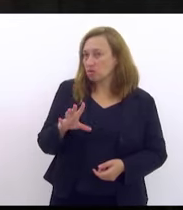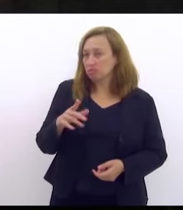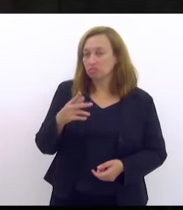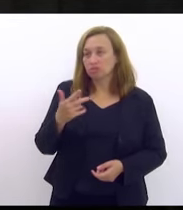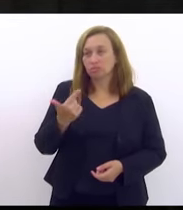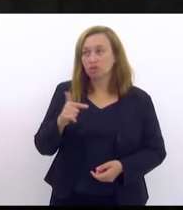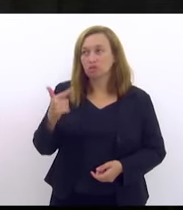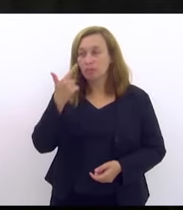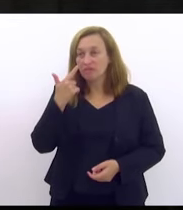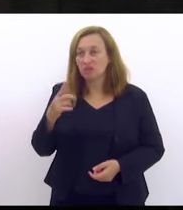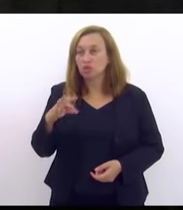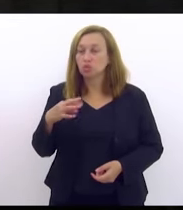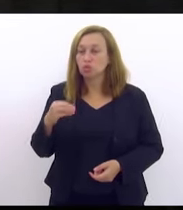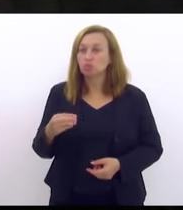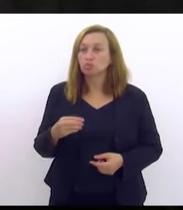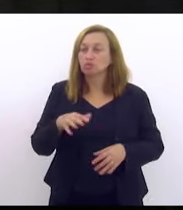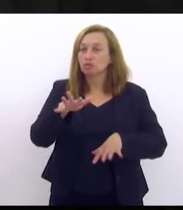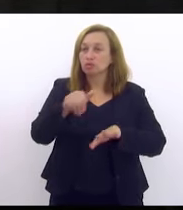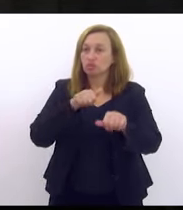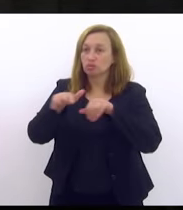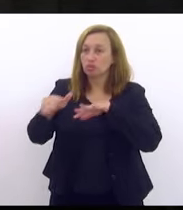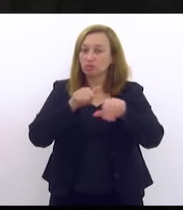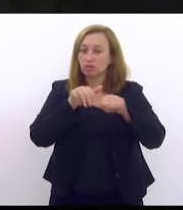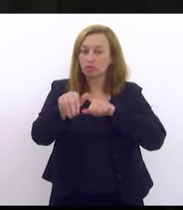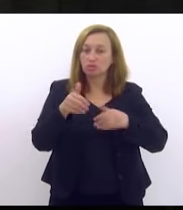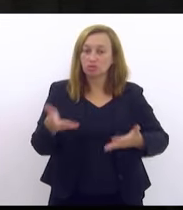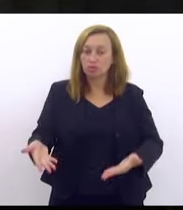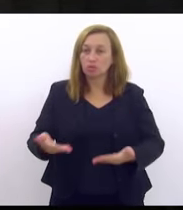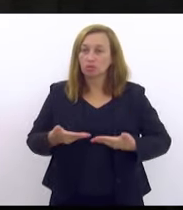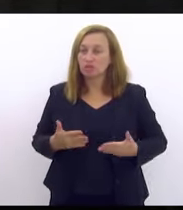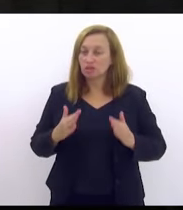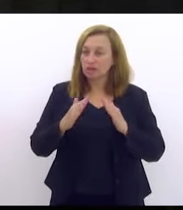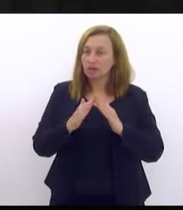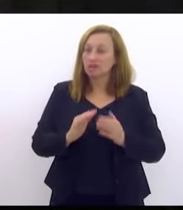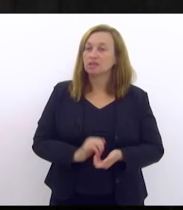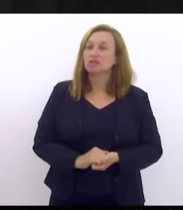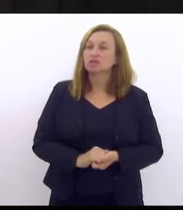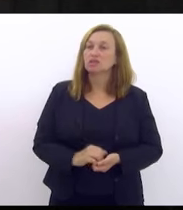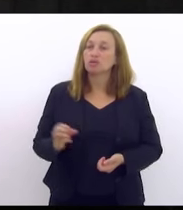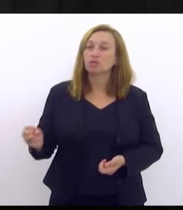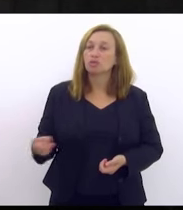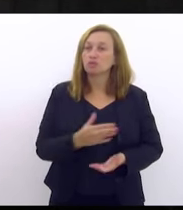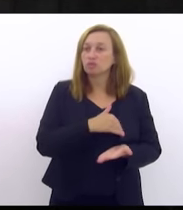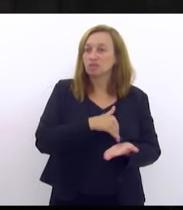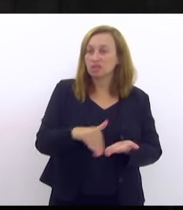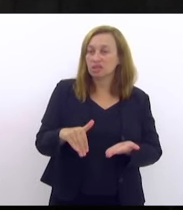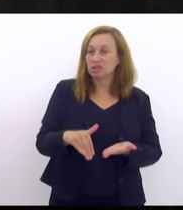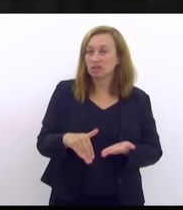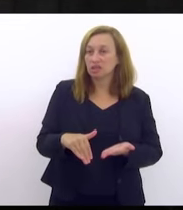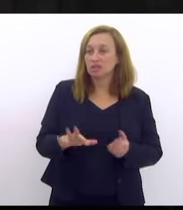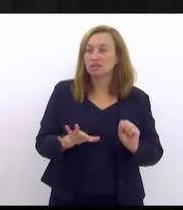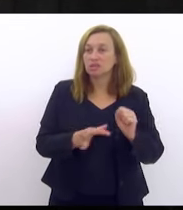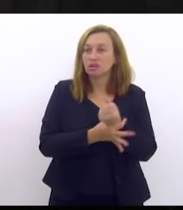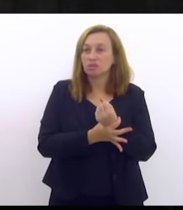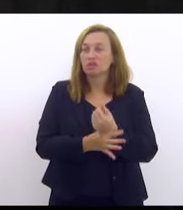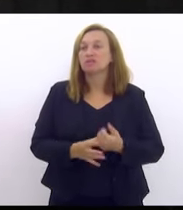da convocação aqui, do convite que a Casa fez ao novo secretário de Segurança.